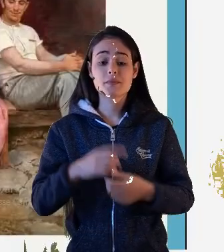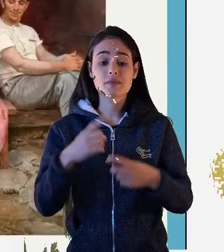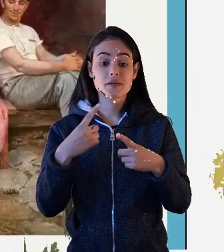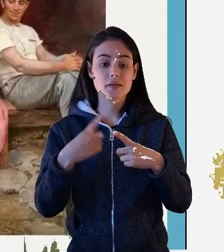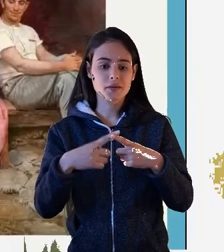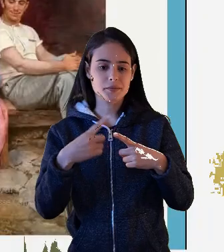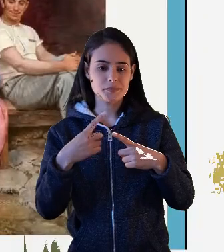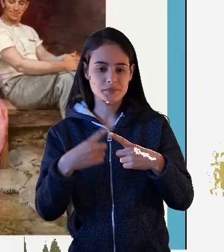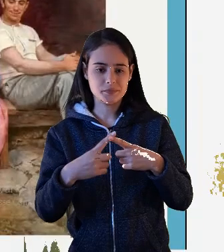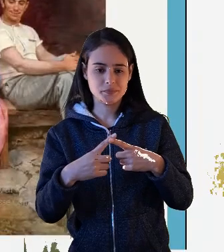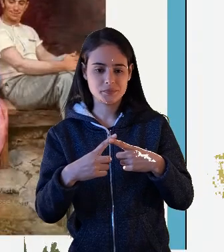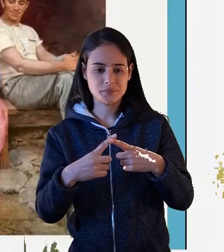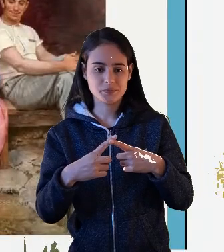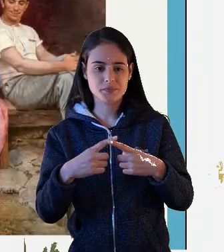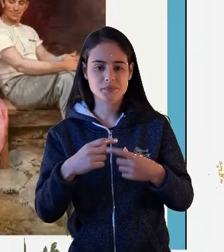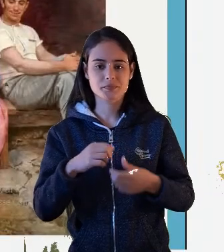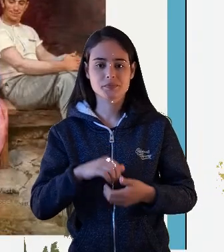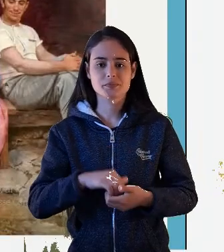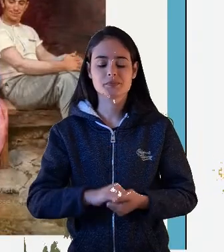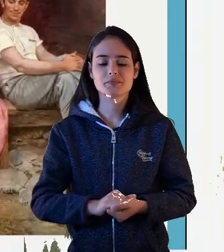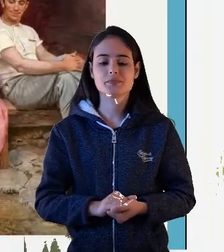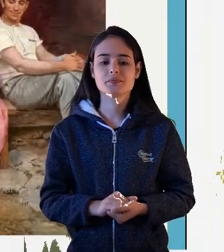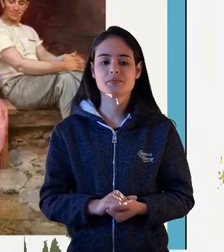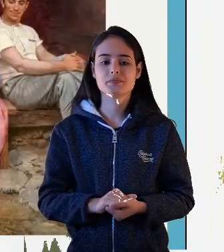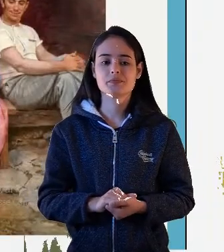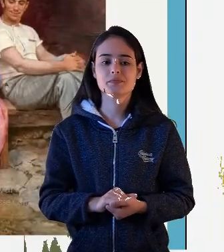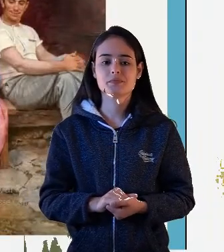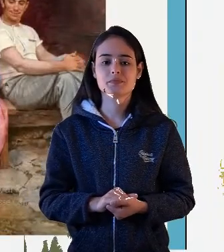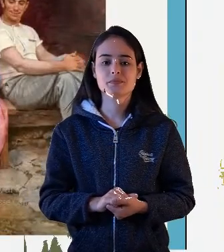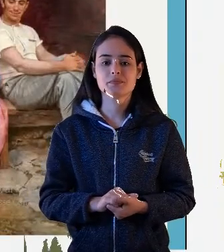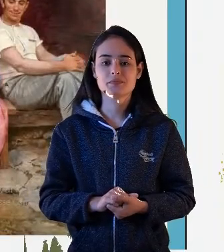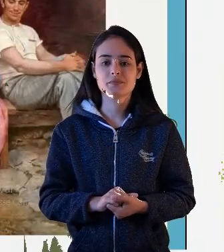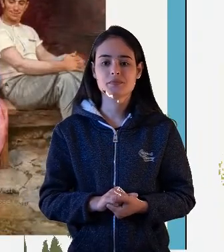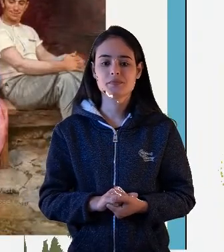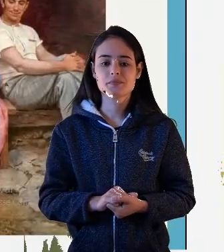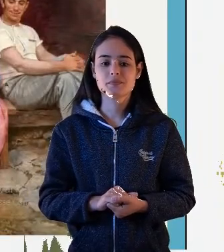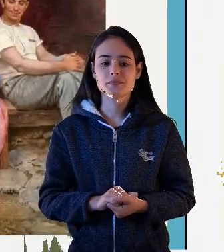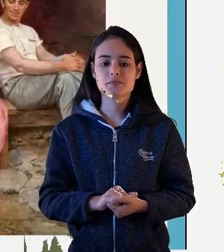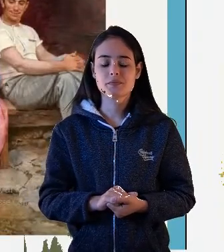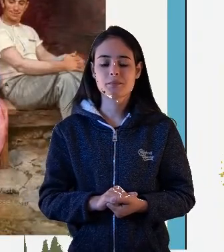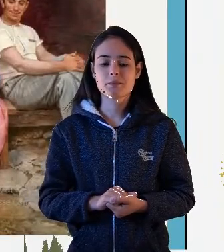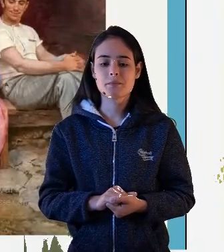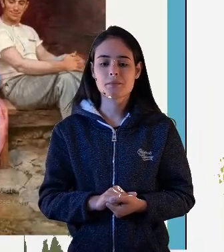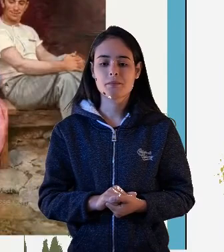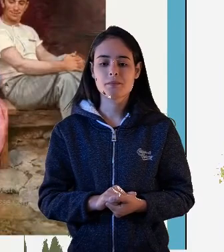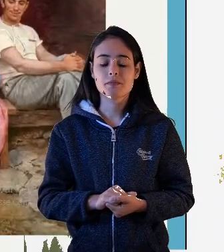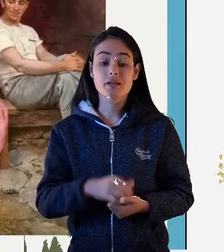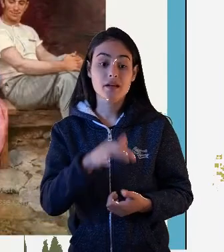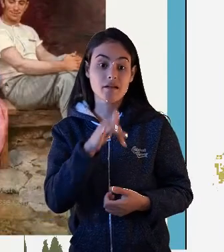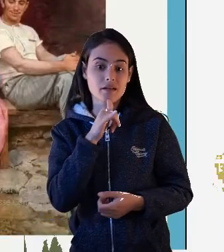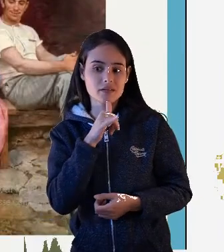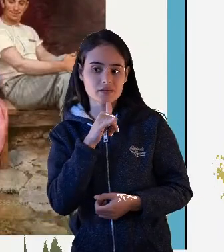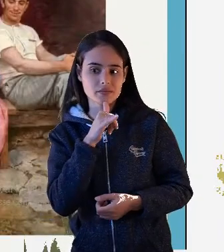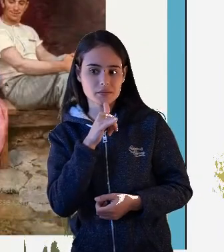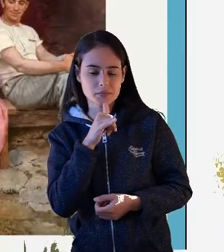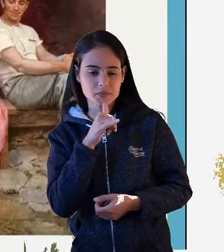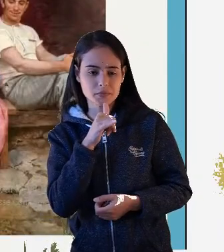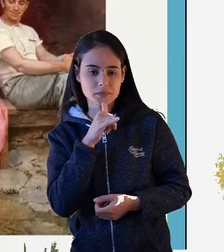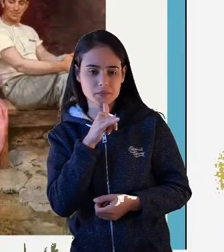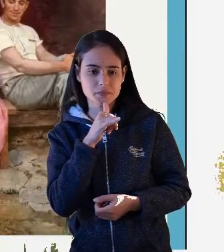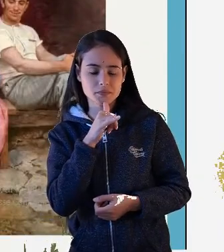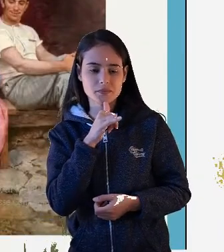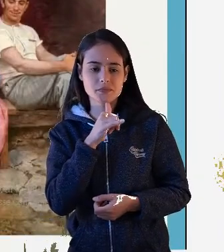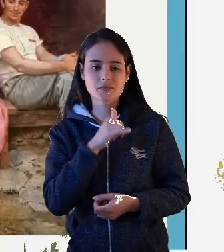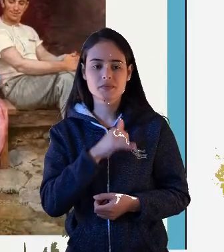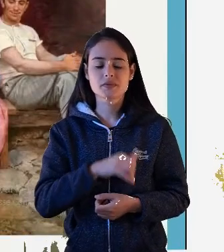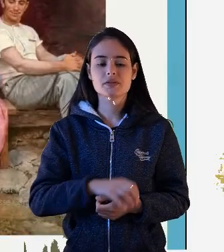quem conhece a Bíblia, deve se lembrar aí, né, que é a maldição que Noé rogou, né, para o seu filho Cã, porque ele viu